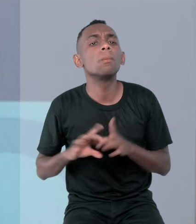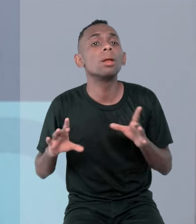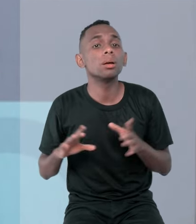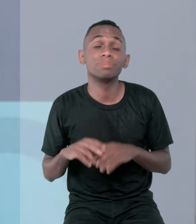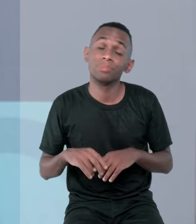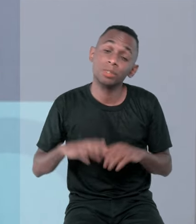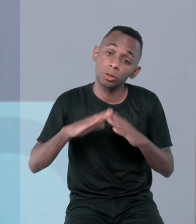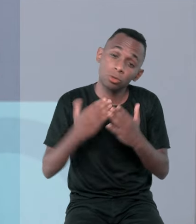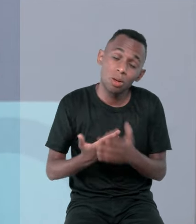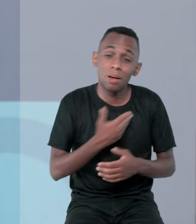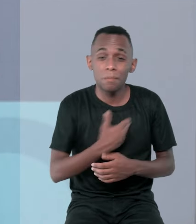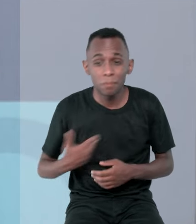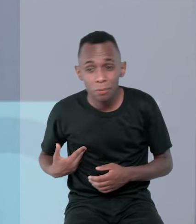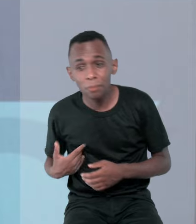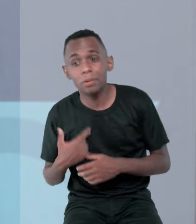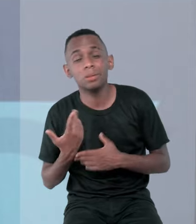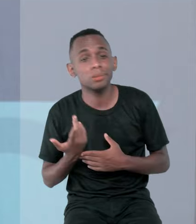A pública, você ainda até tem